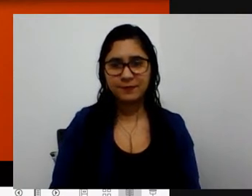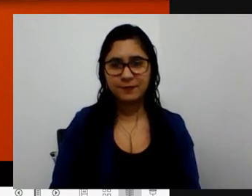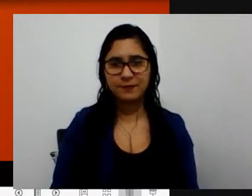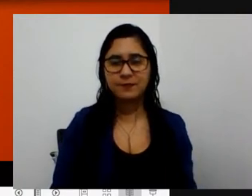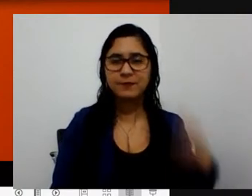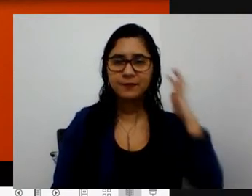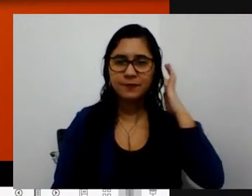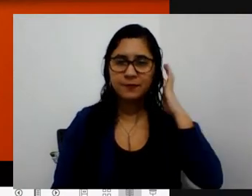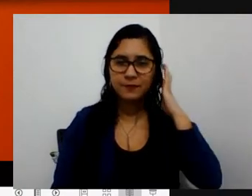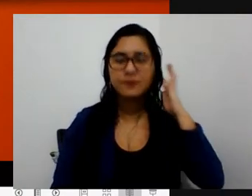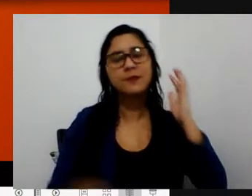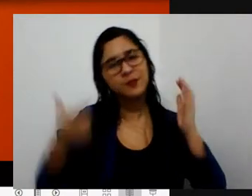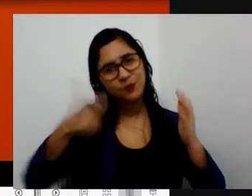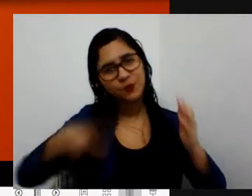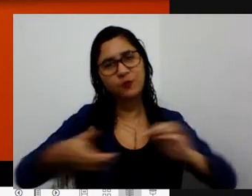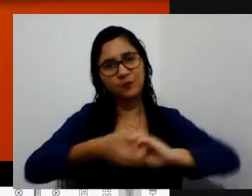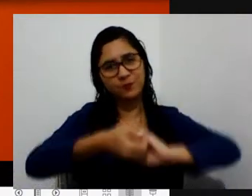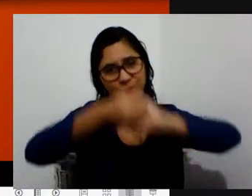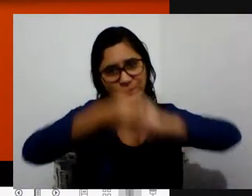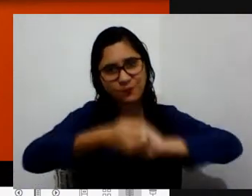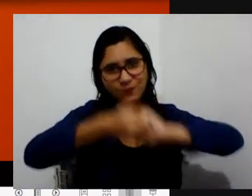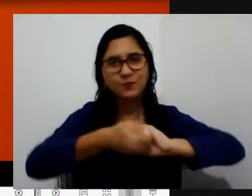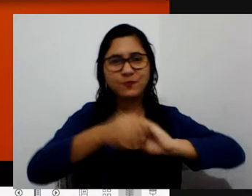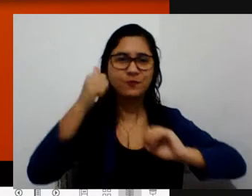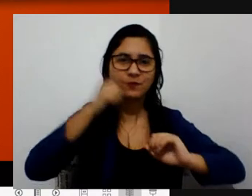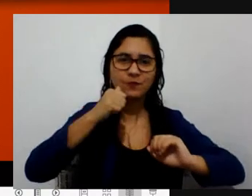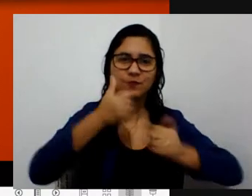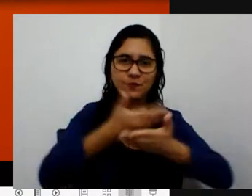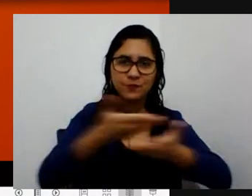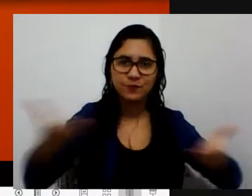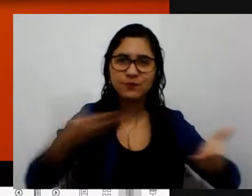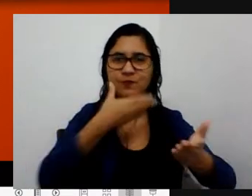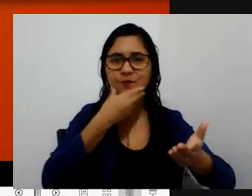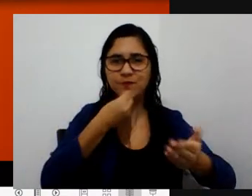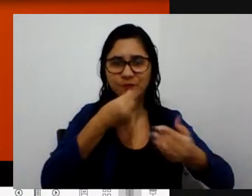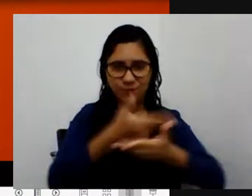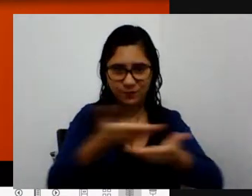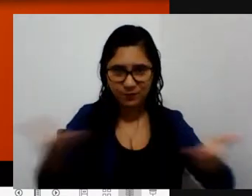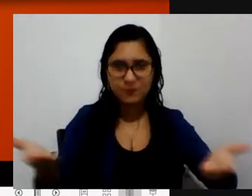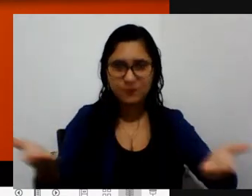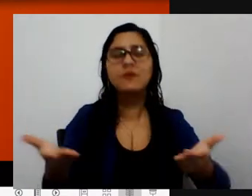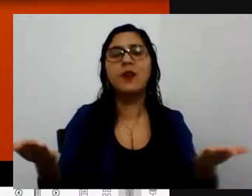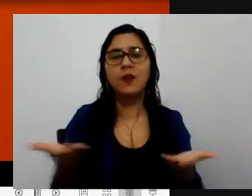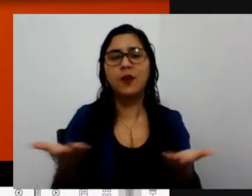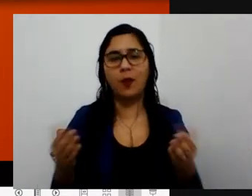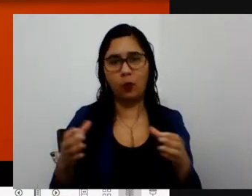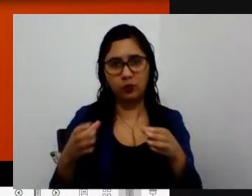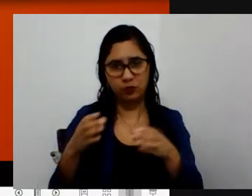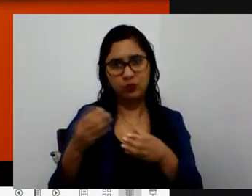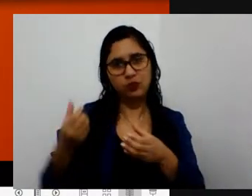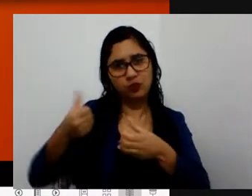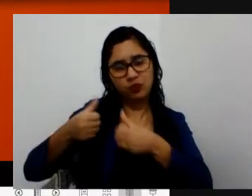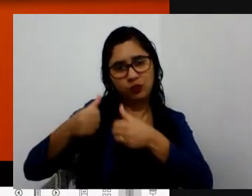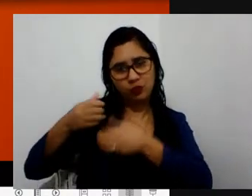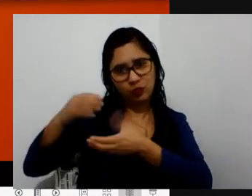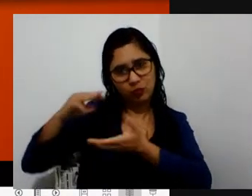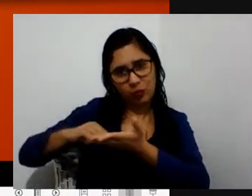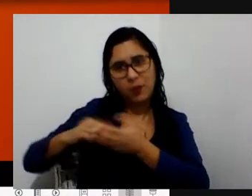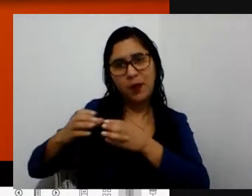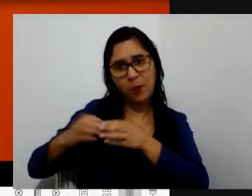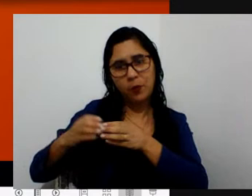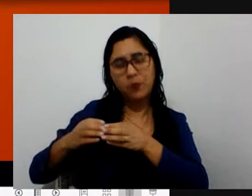Retorno aí aos cumprimentos a todas e a todos e faço parte da equipe da Chapa